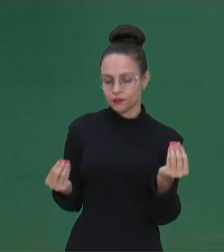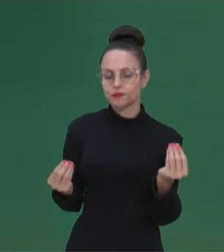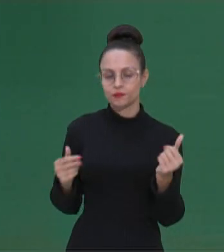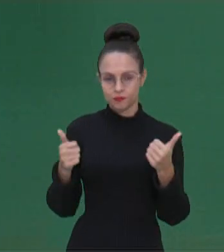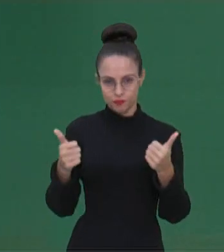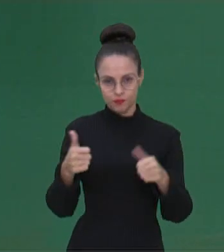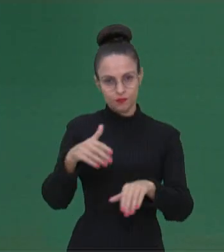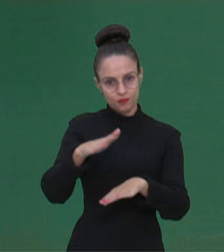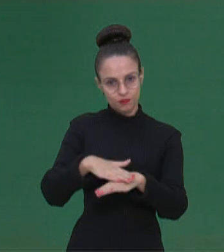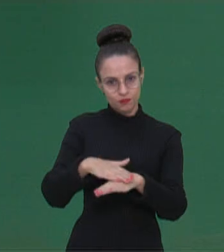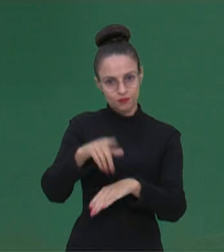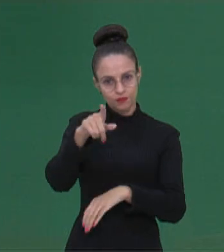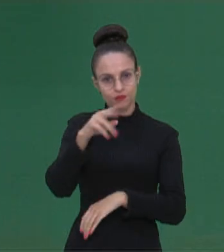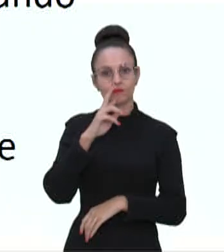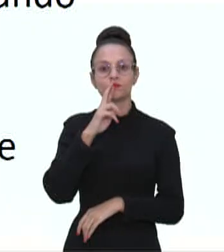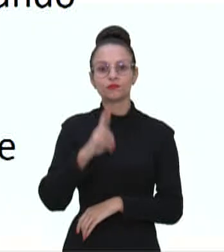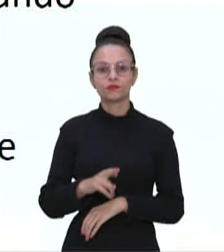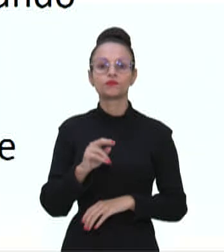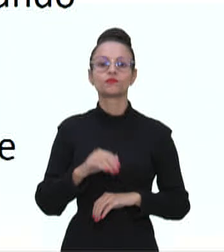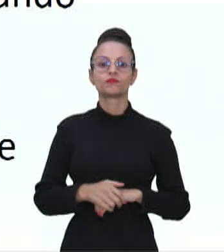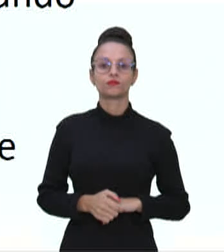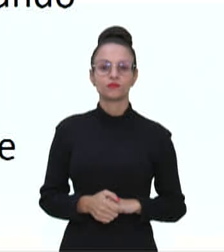Beleza? Um tempinho aí para vocês.